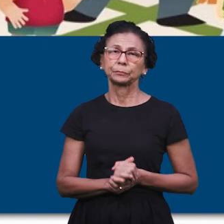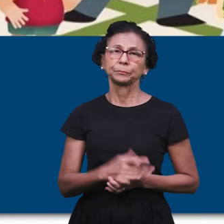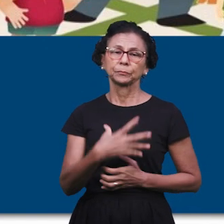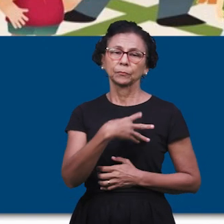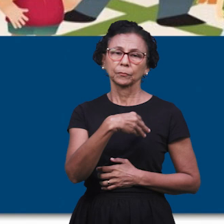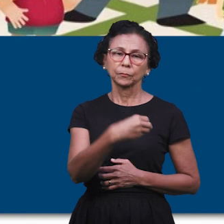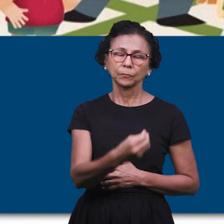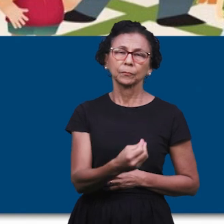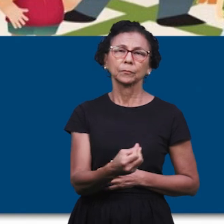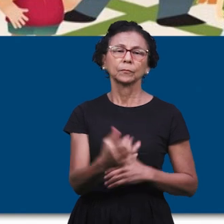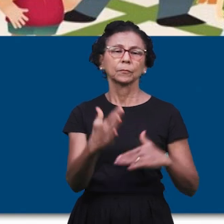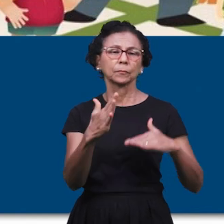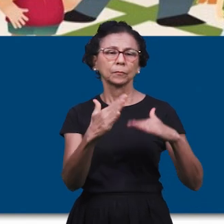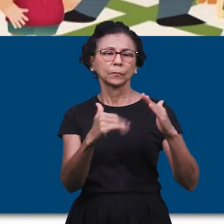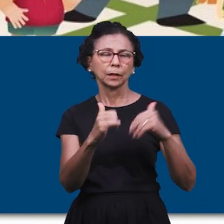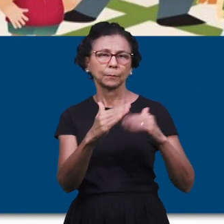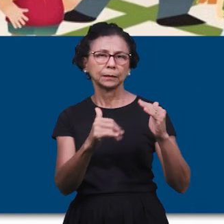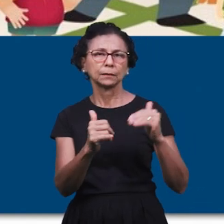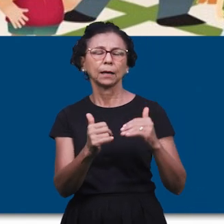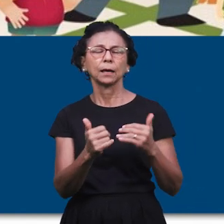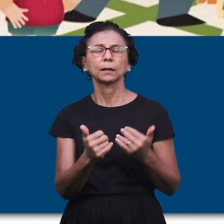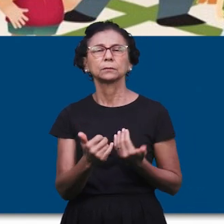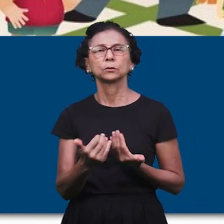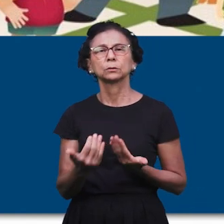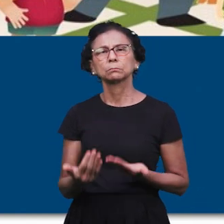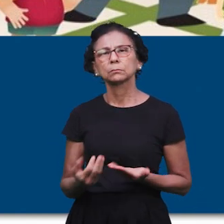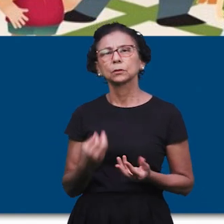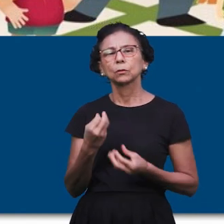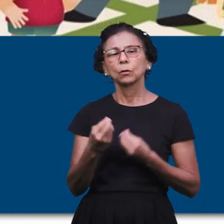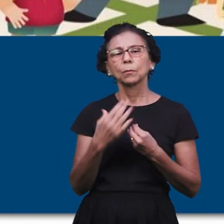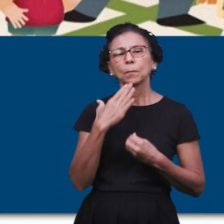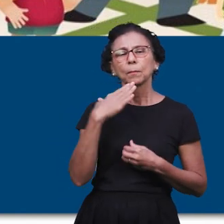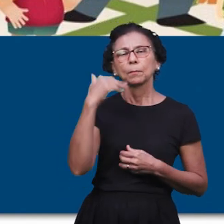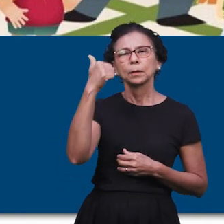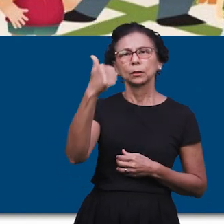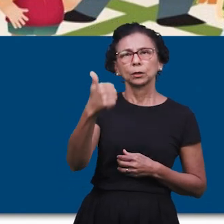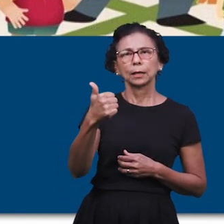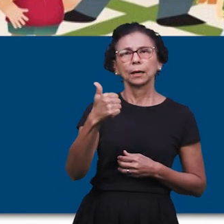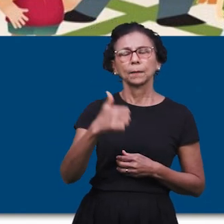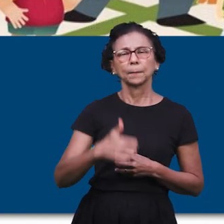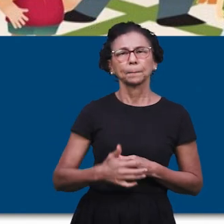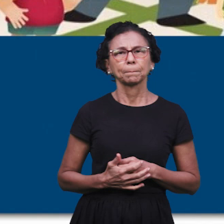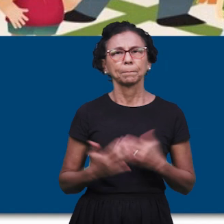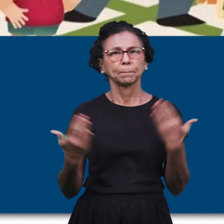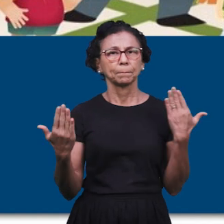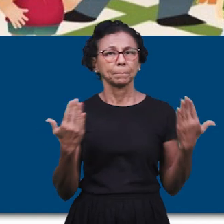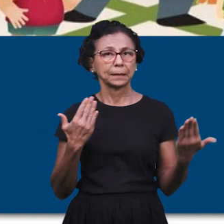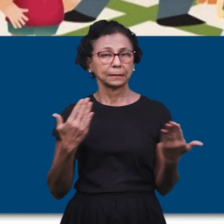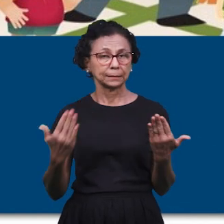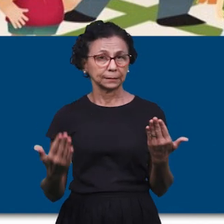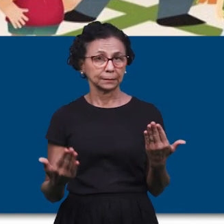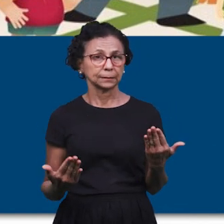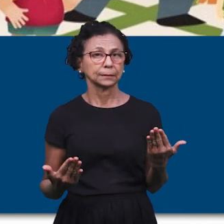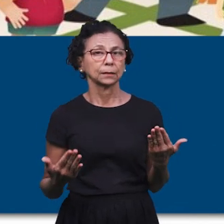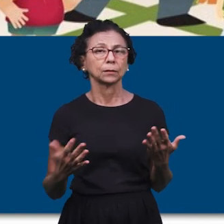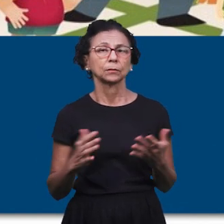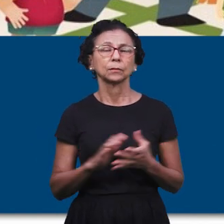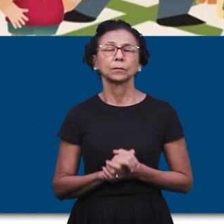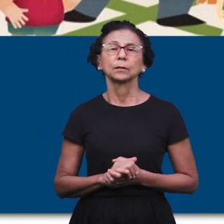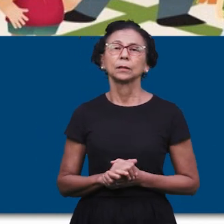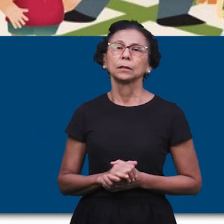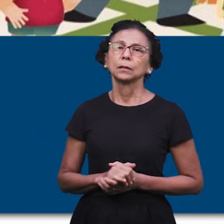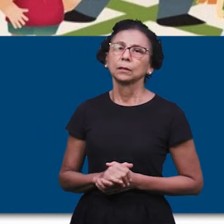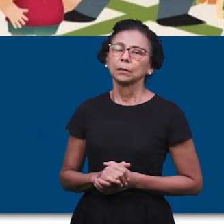talentos, sobre os que eles são bons e o que podem fazer para serem melhor. A comparação é especialmente com